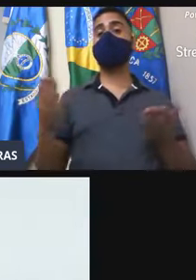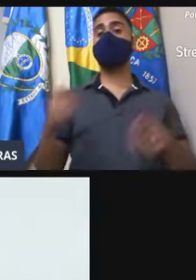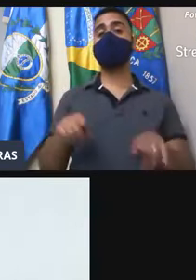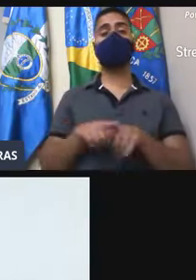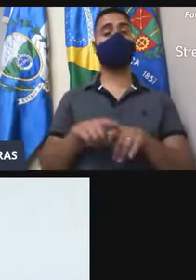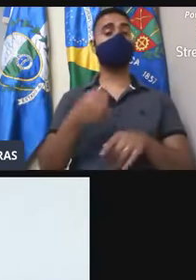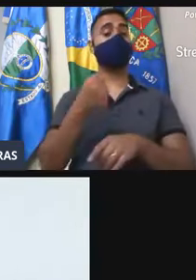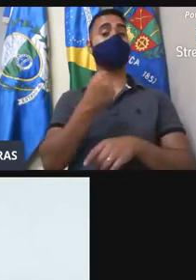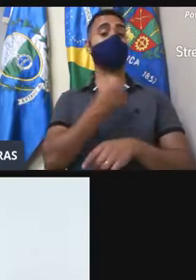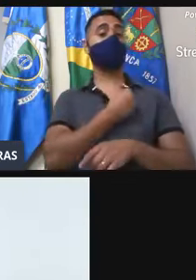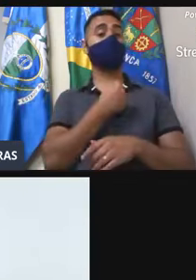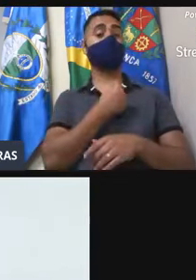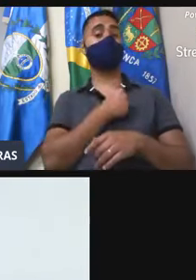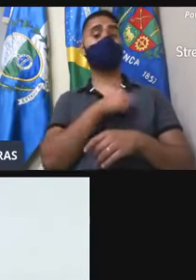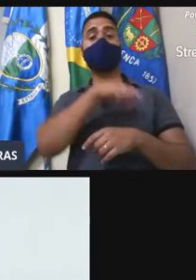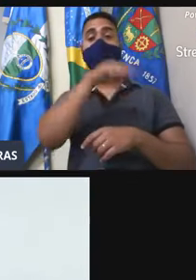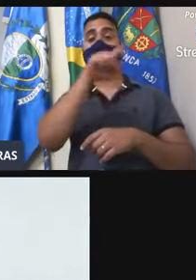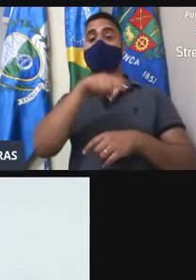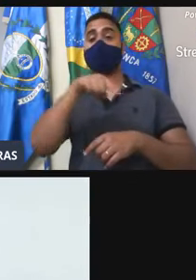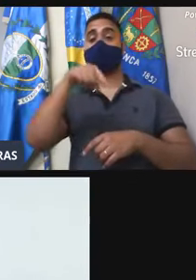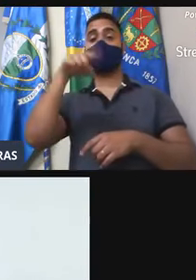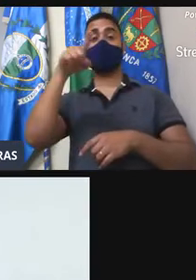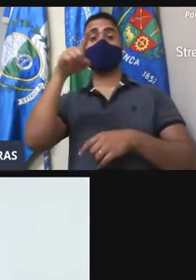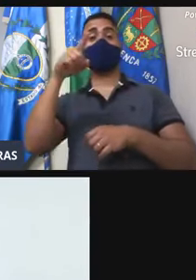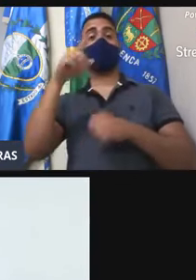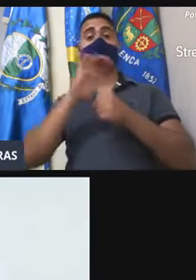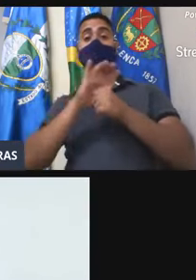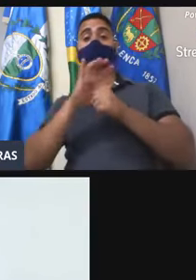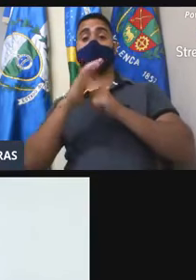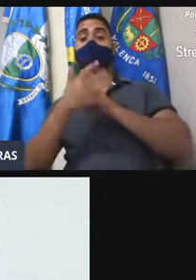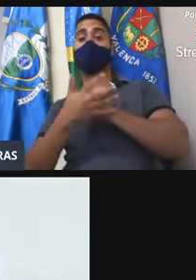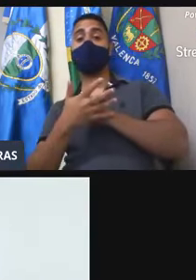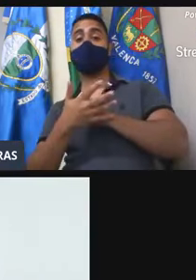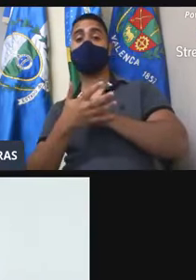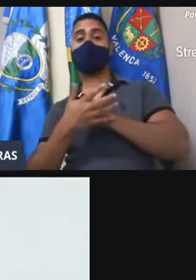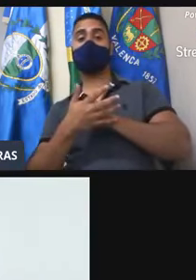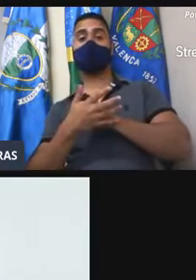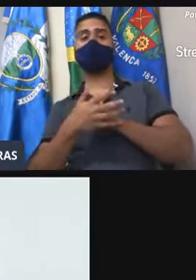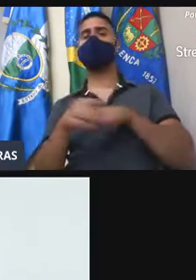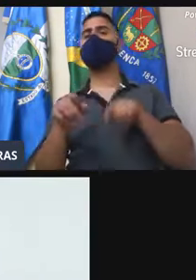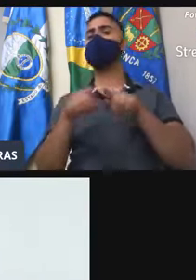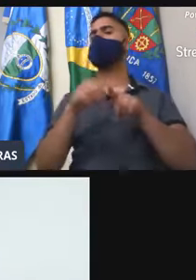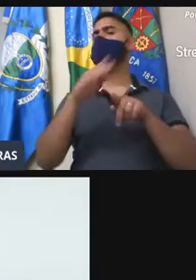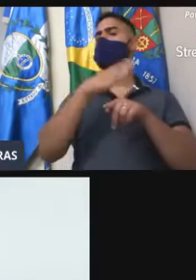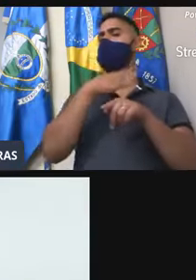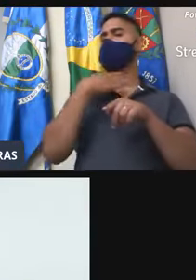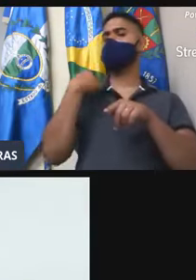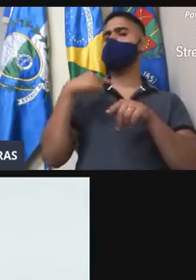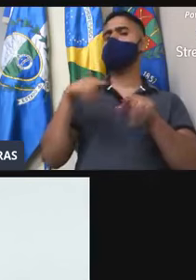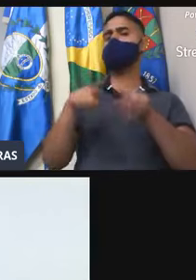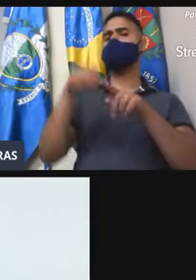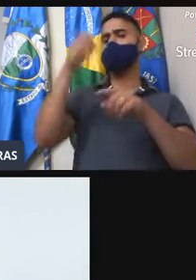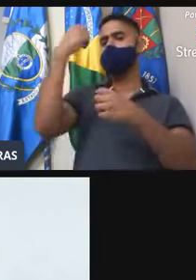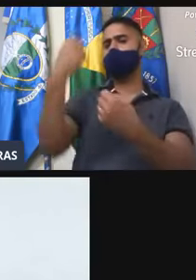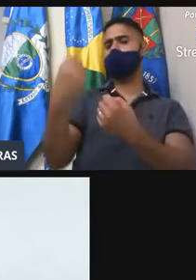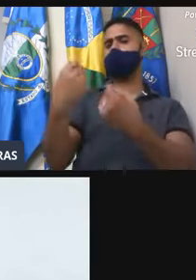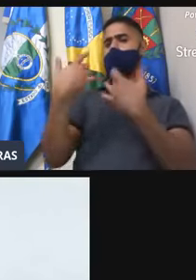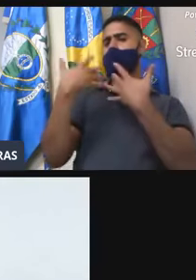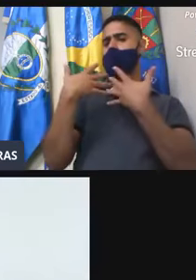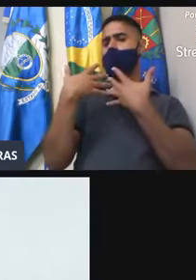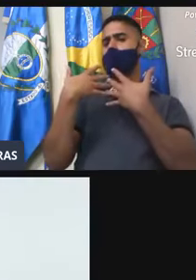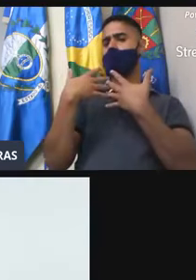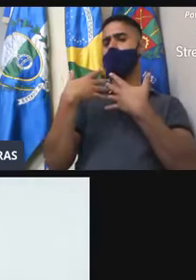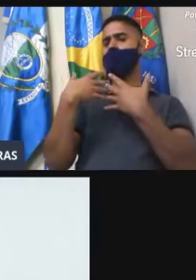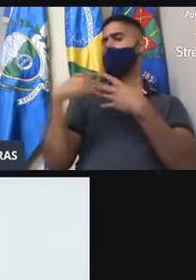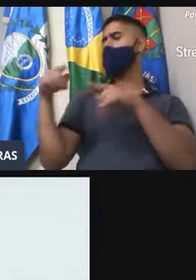Então, a partir de agora, e os números das doenças, da doença, os índices, tanto de morte quanto